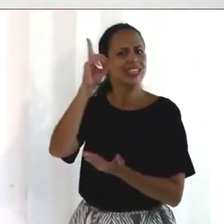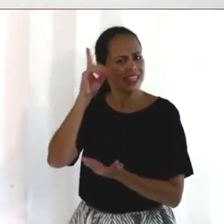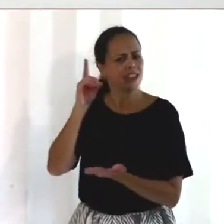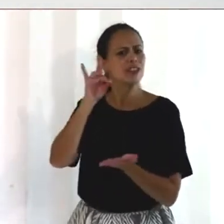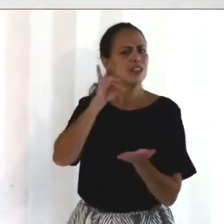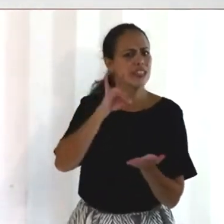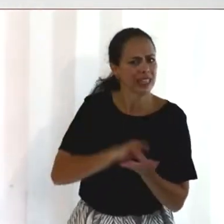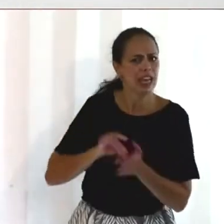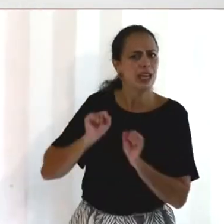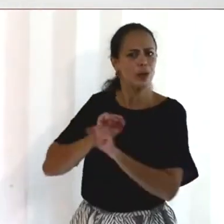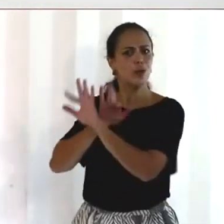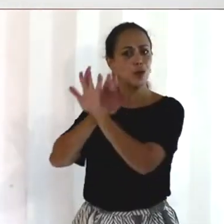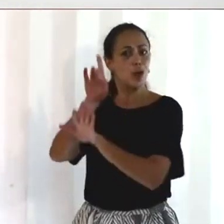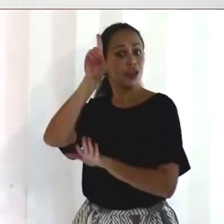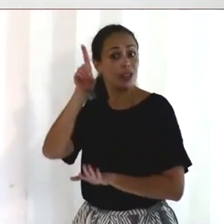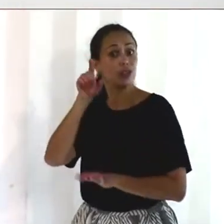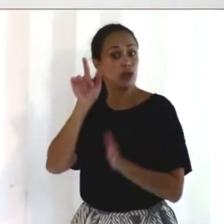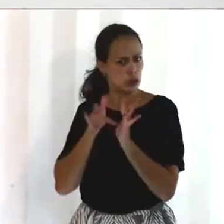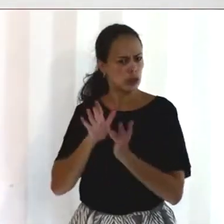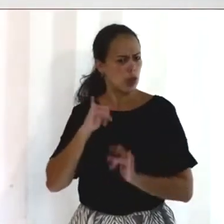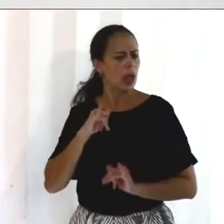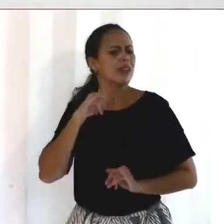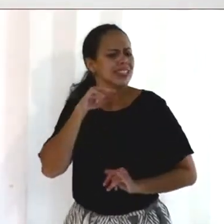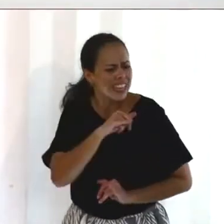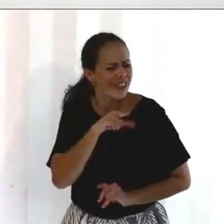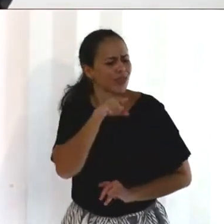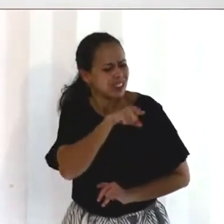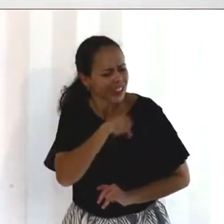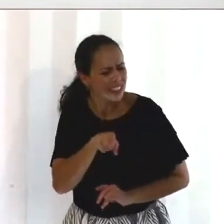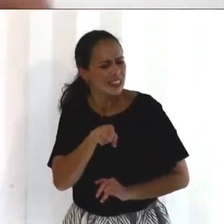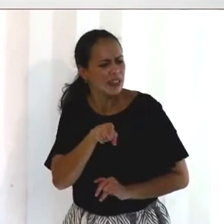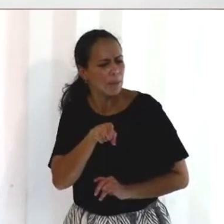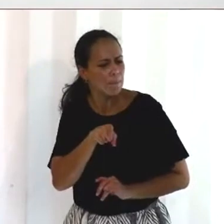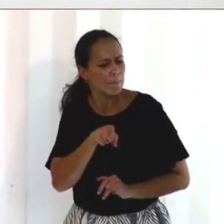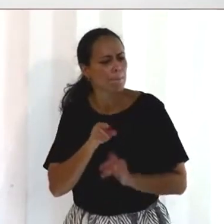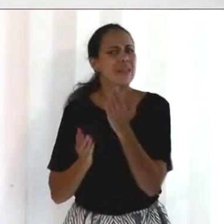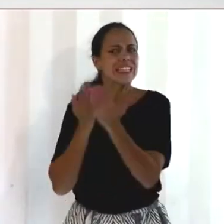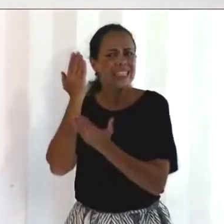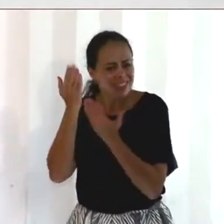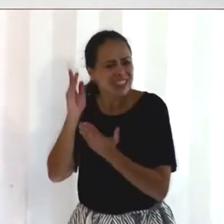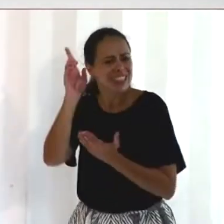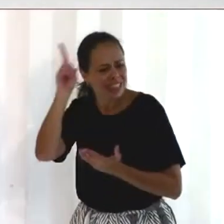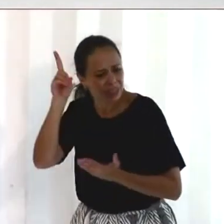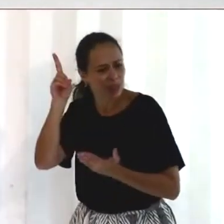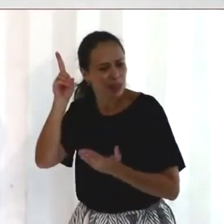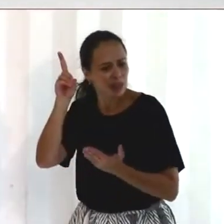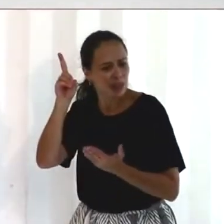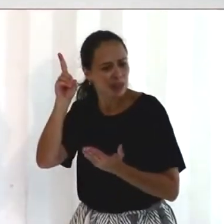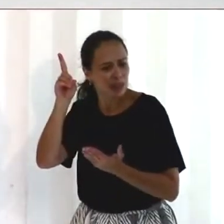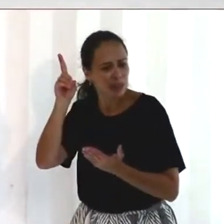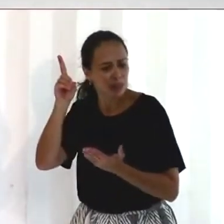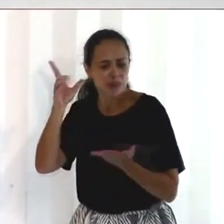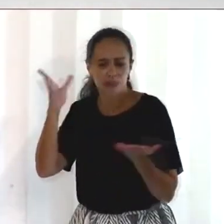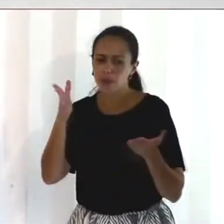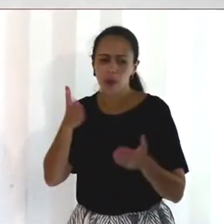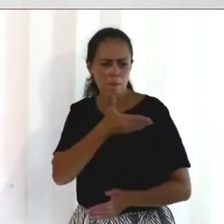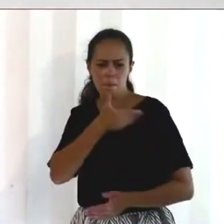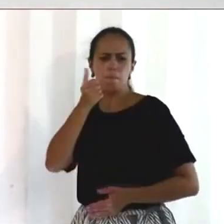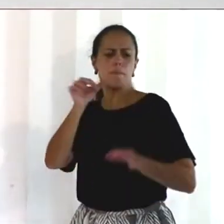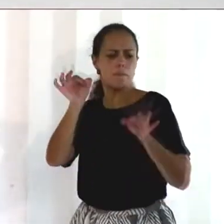a glória de Deus, o que vocês fizerem para Deus, será um